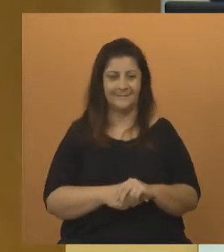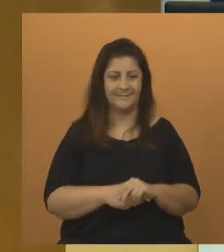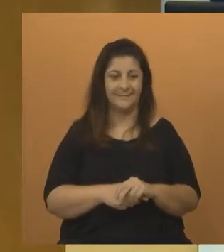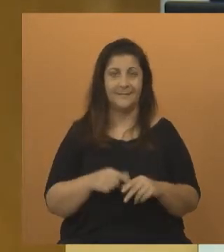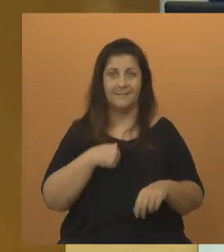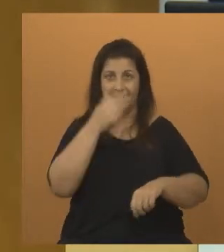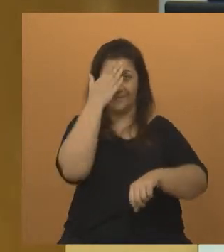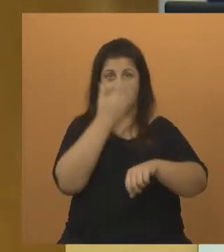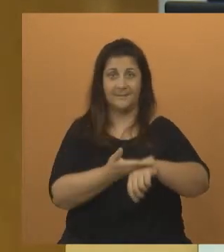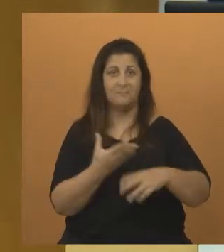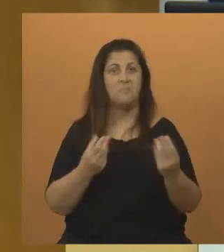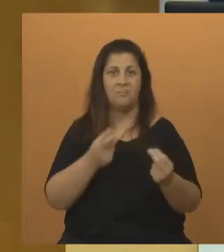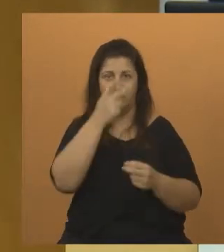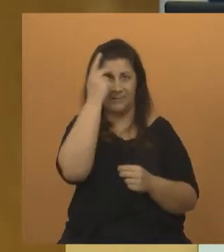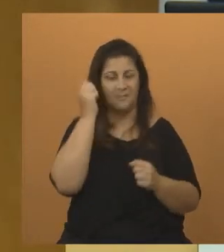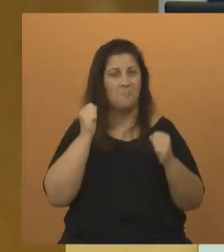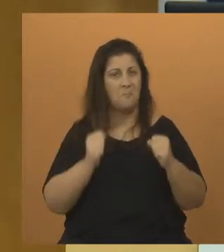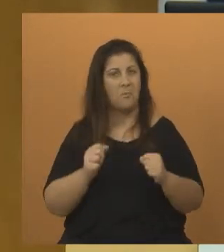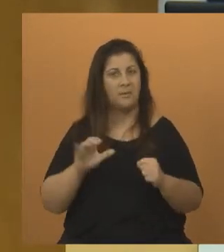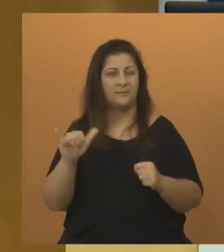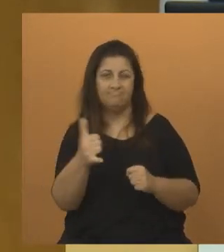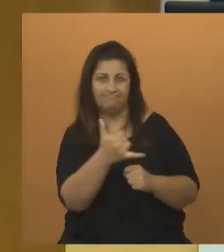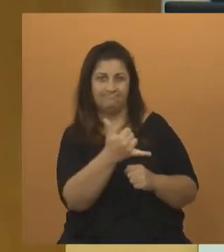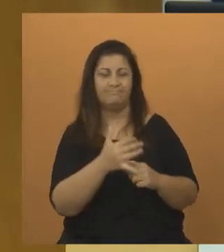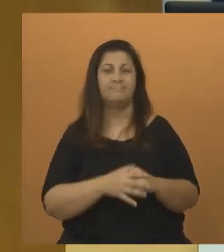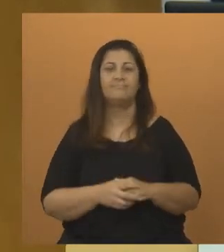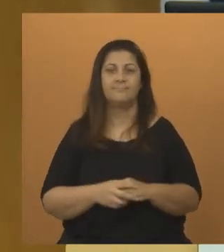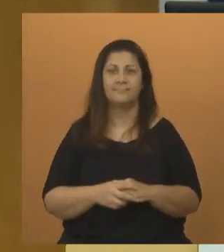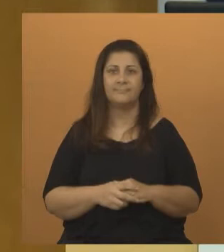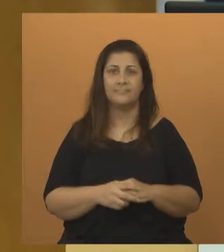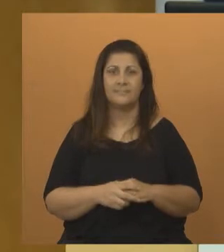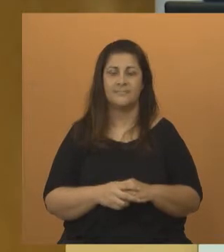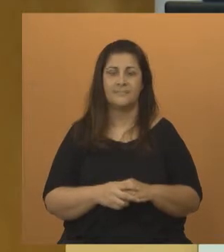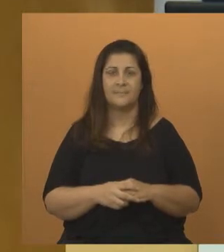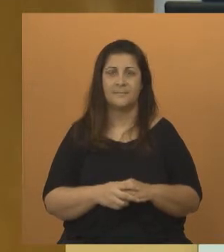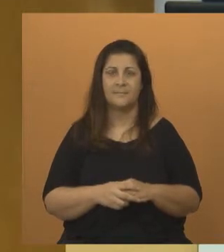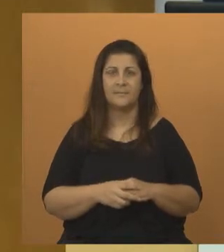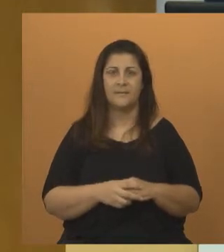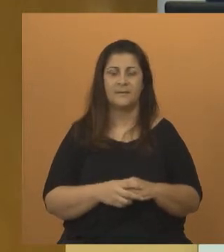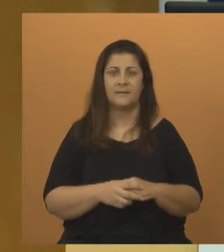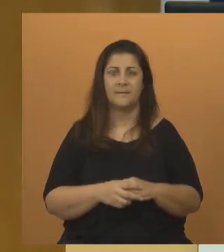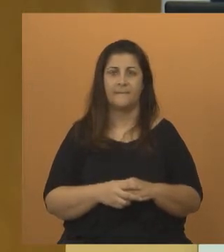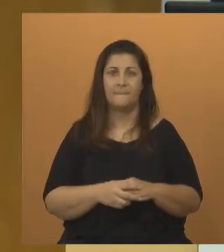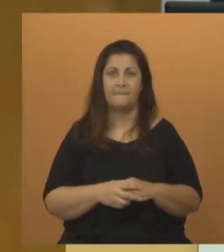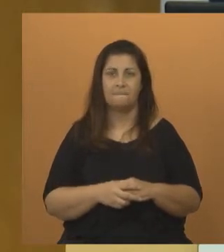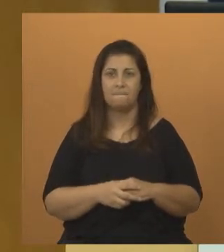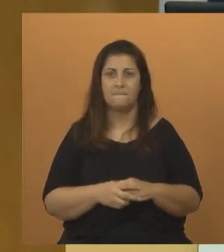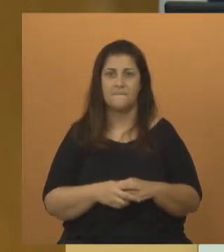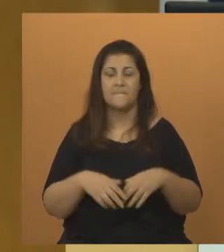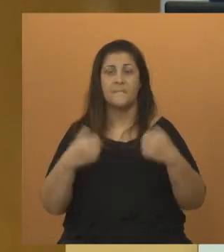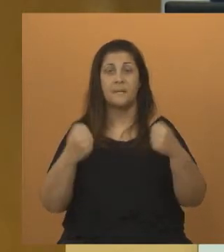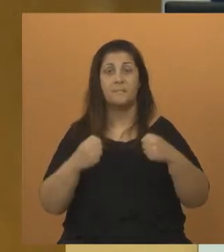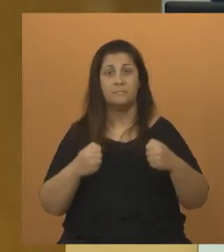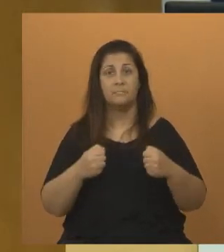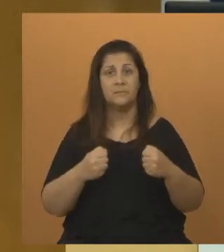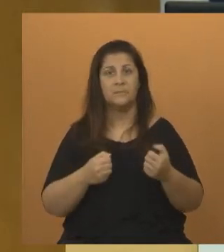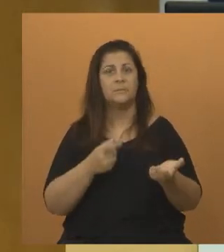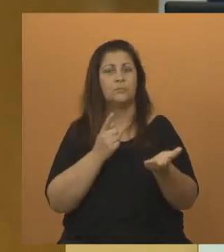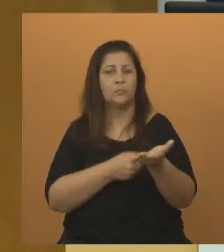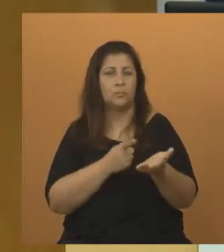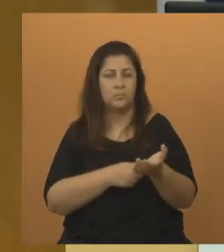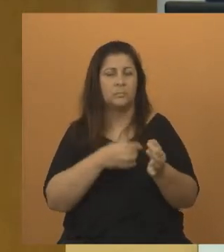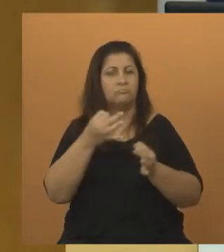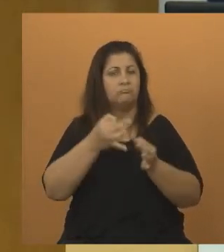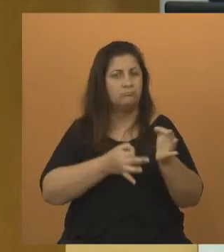poder usufruir desse benefício também, né? Em contrapartida, vem aí o que eu já falei, né? Então, precisa ser firmado esse convênio lá